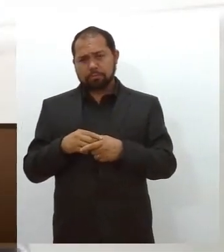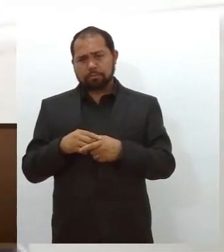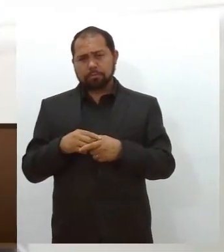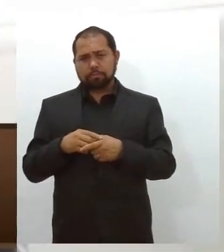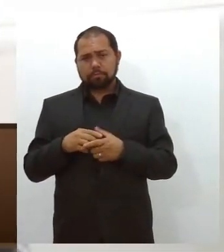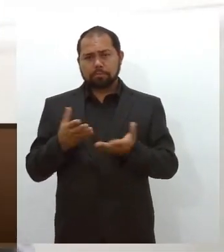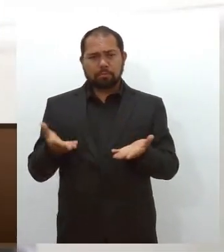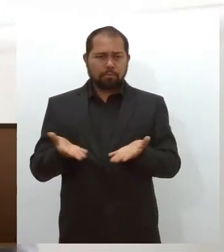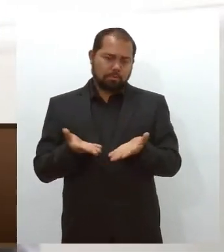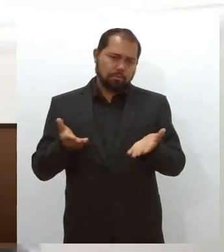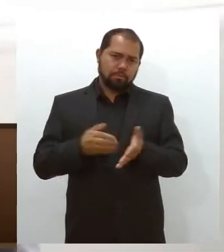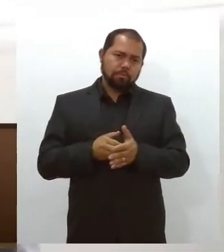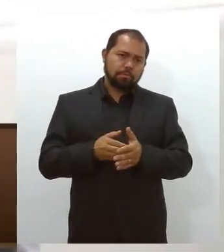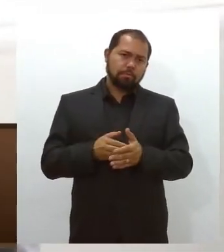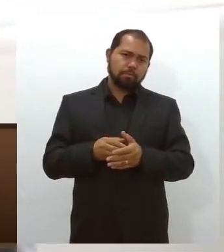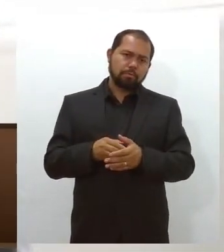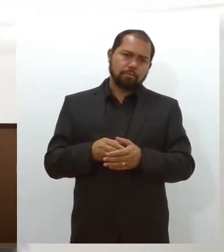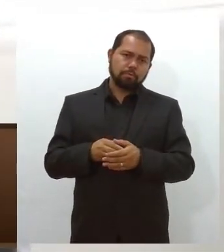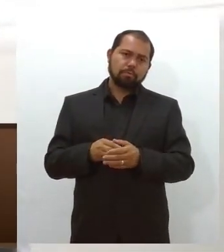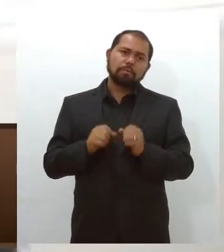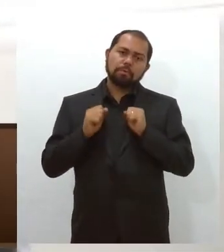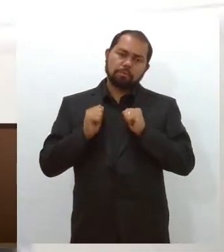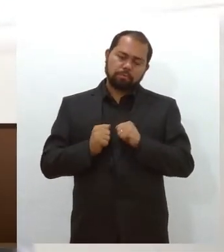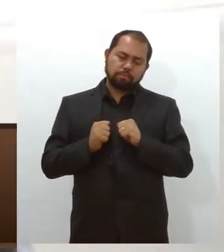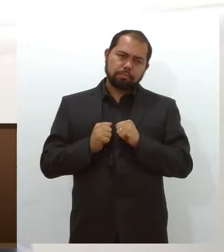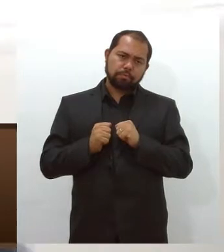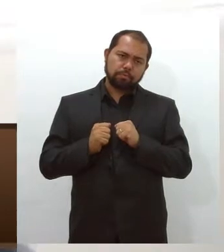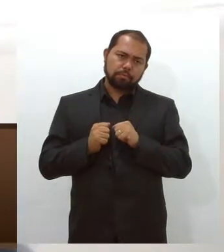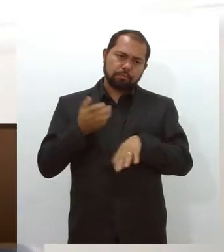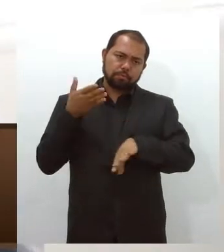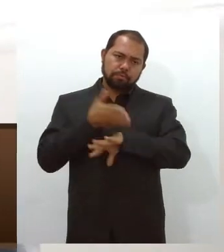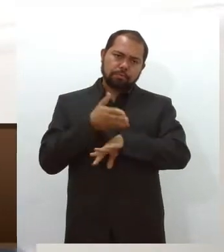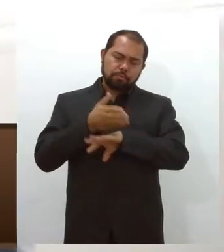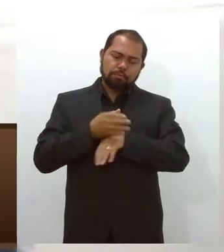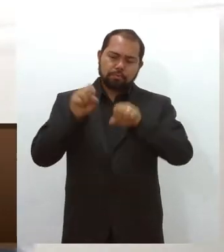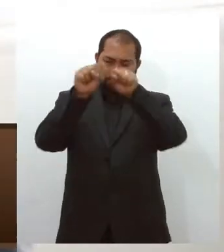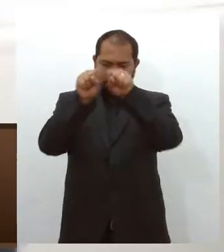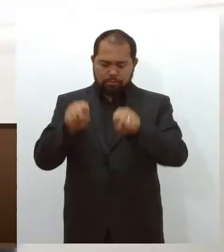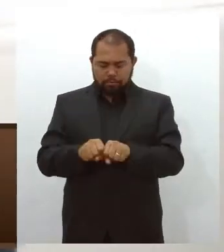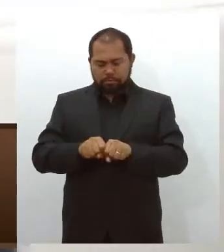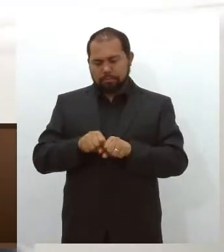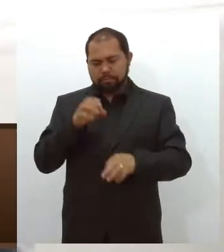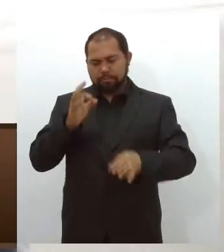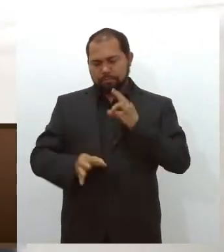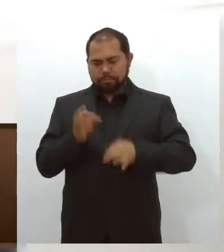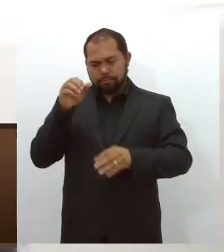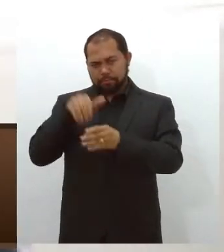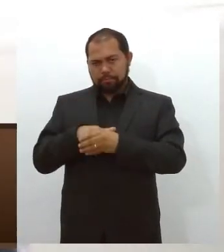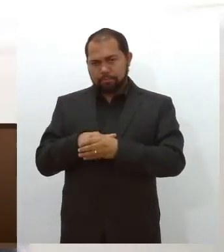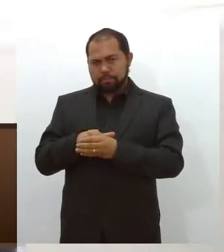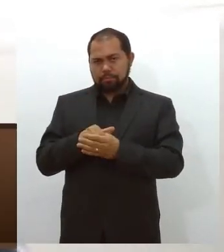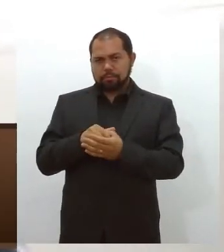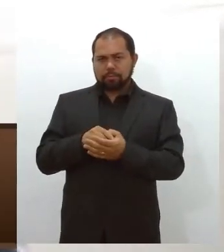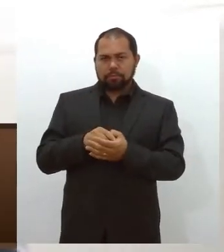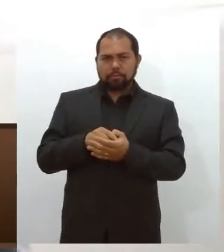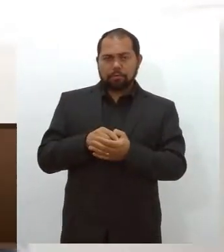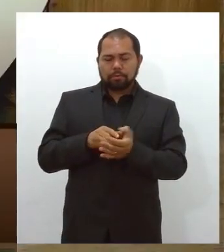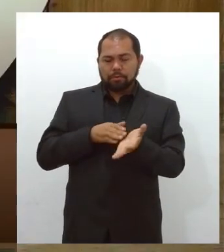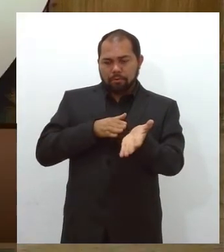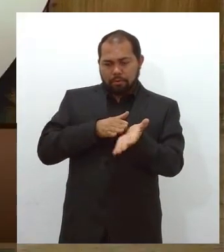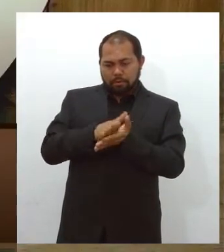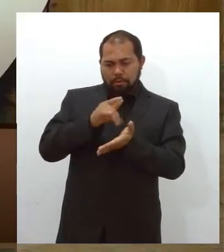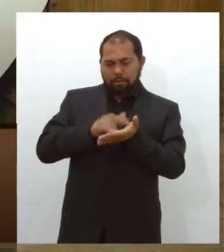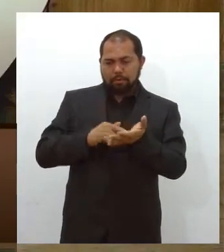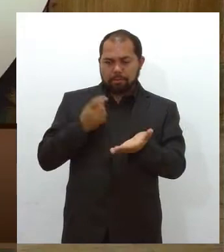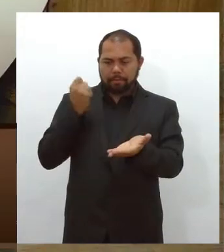é possível acessar o sistema da Justiça Eleitoral e emitir o boleto de pagamento dessas multas. Então, quem